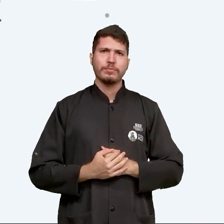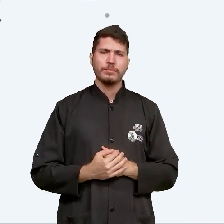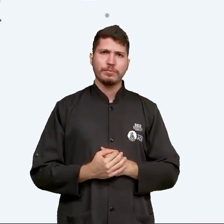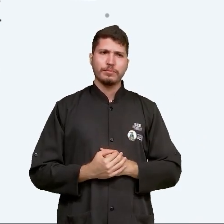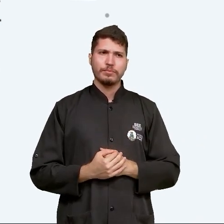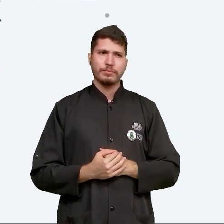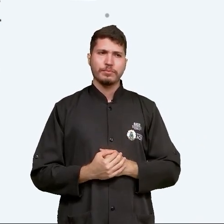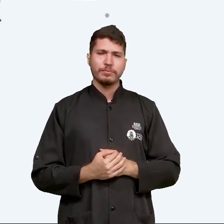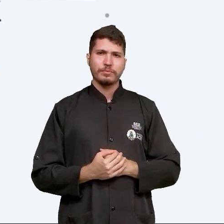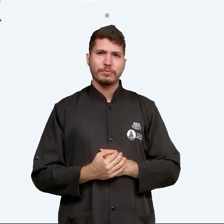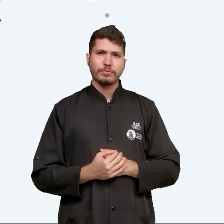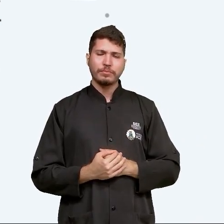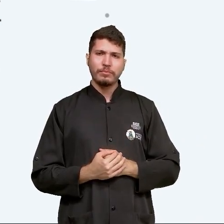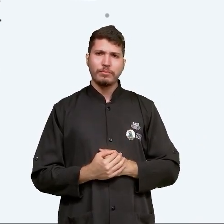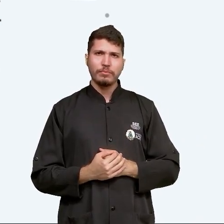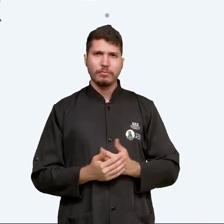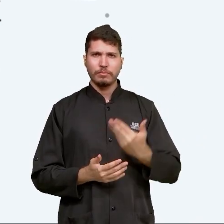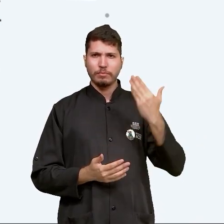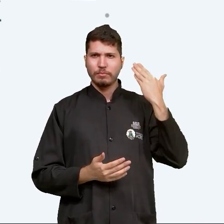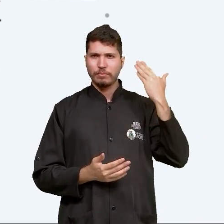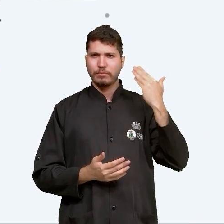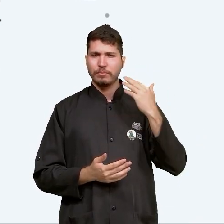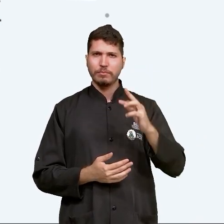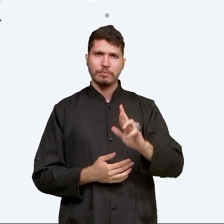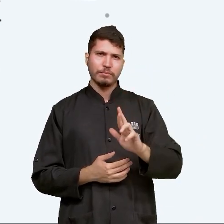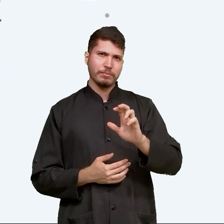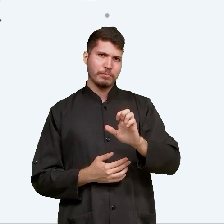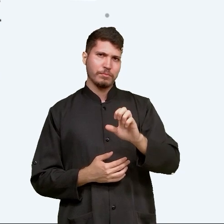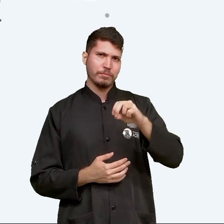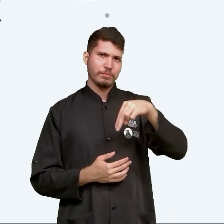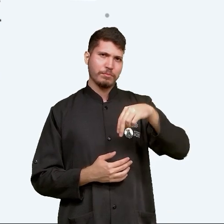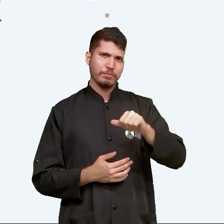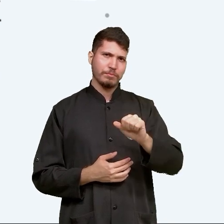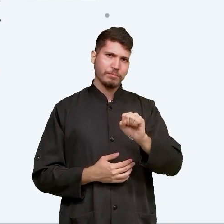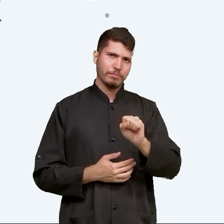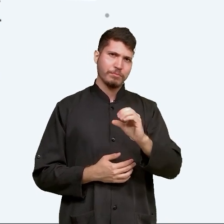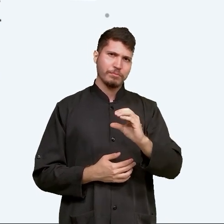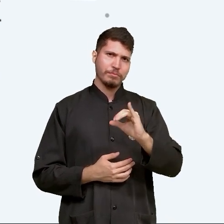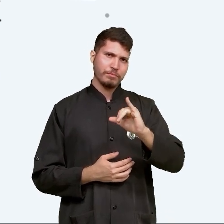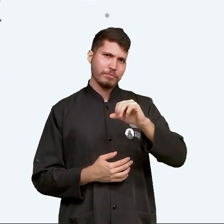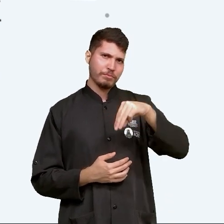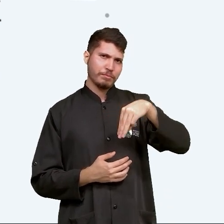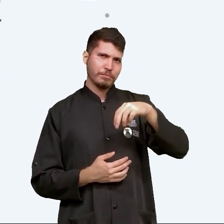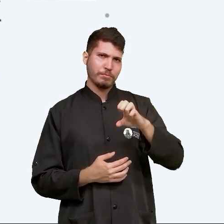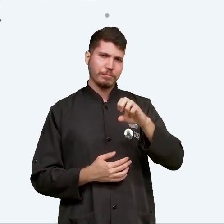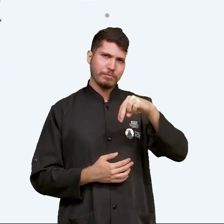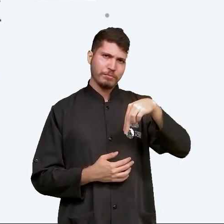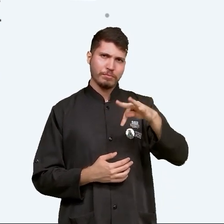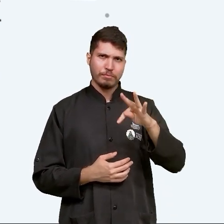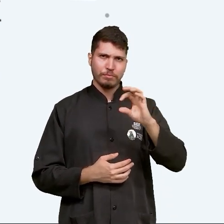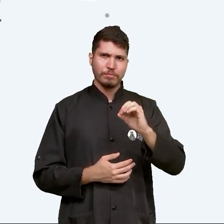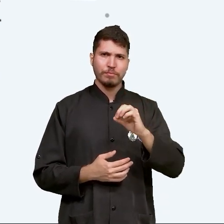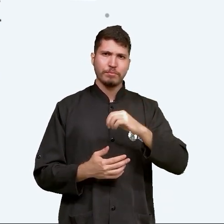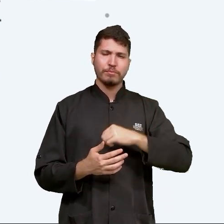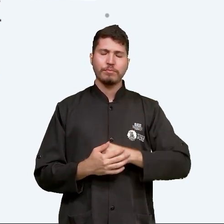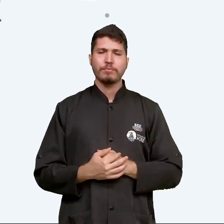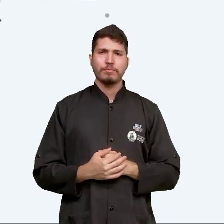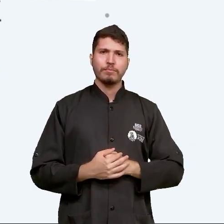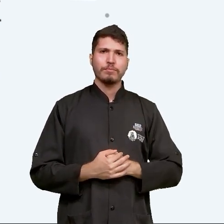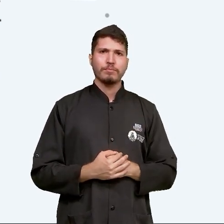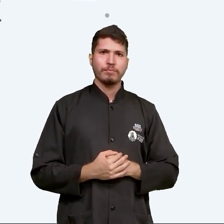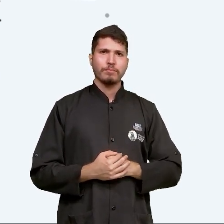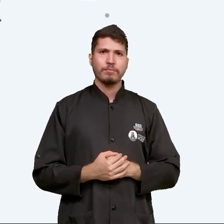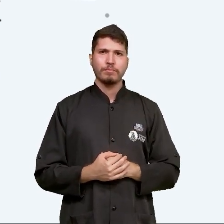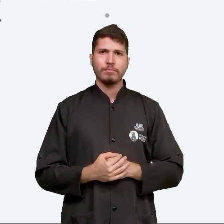lembra bem. No período do Renascimento, observe a imagem, tá, gente? Não esquece de observar, porque ela faz parte de todo o contexto da